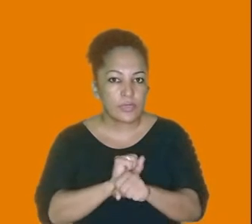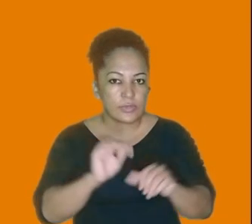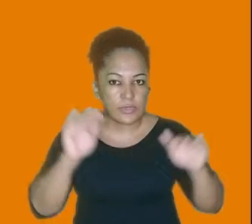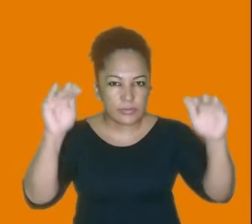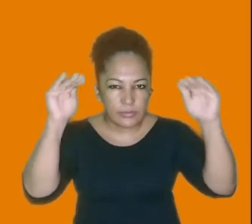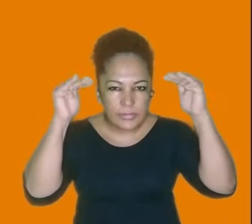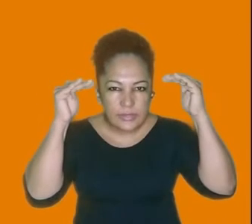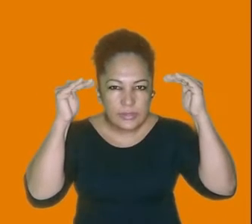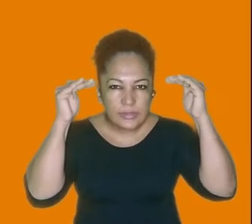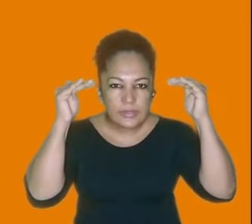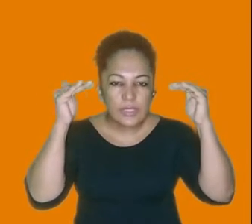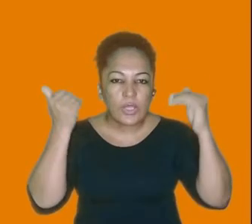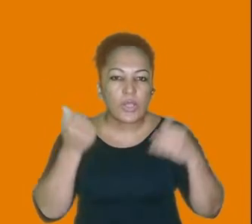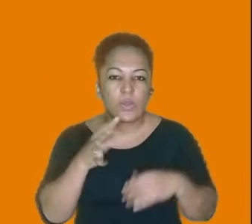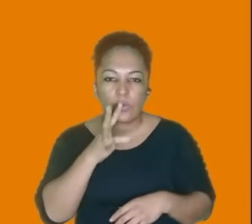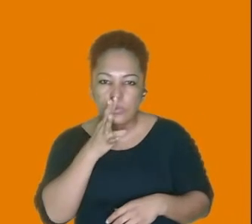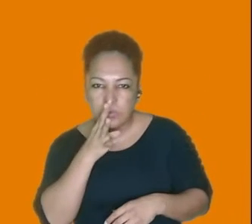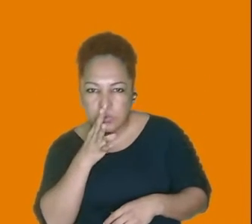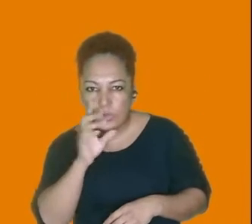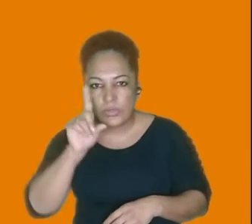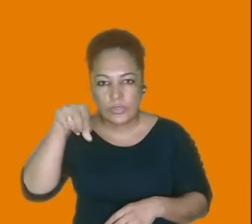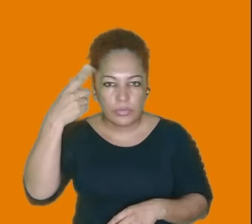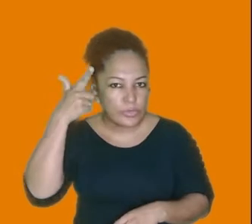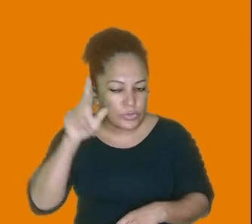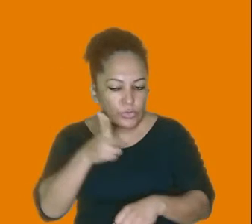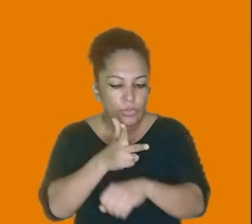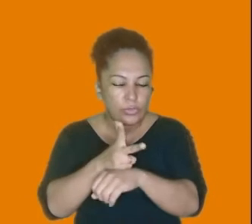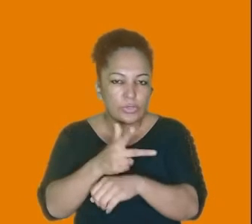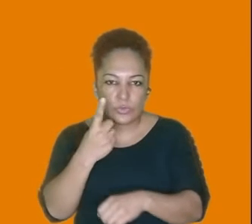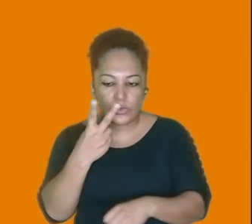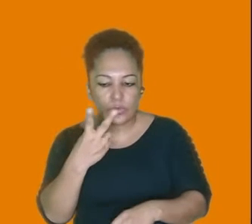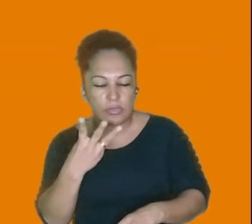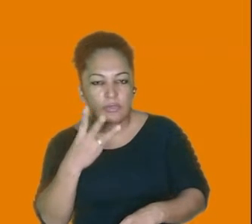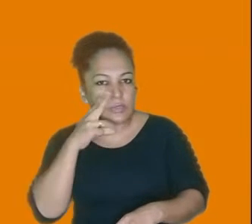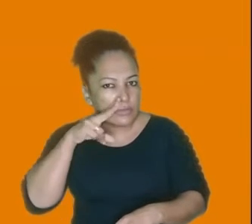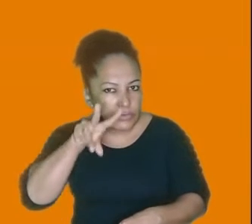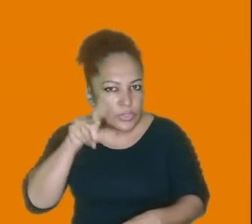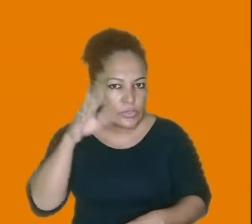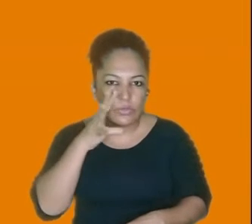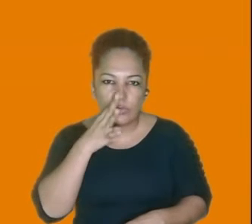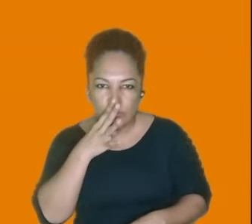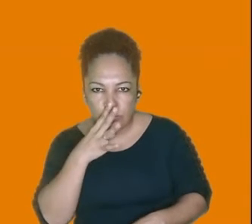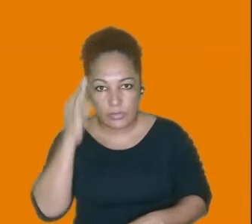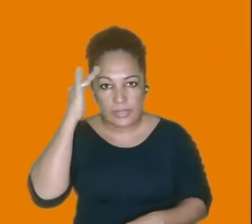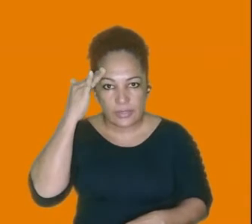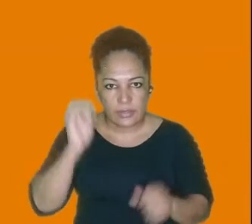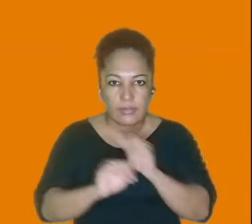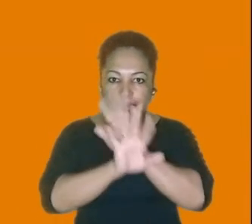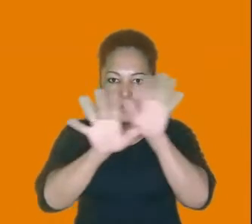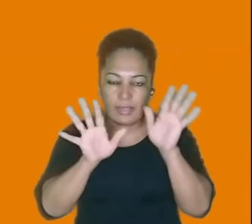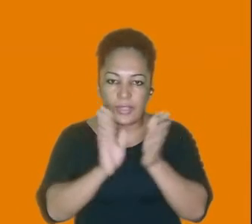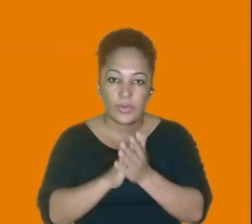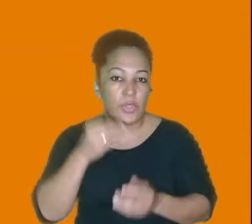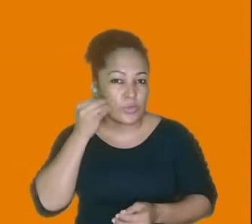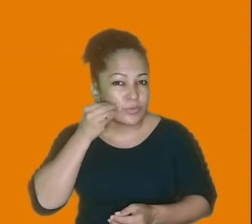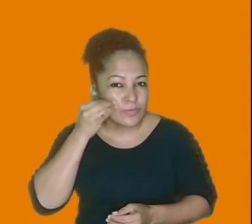Então, peço que vocês prestem muita atenção. Se precisar depois, assistam essa videoaula de novo, ou a parte da videoaula que você não entendeu, tá?